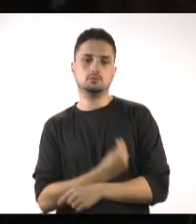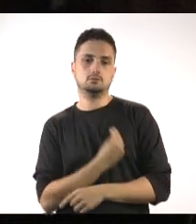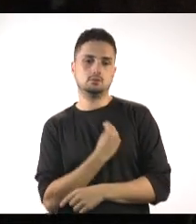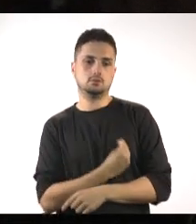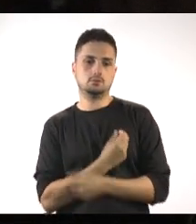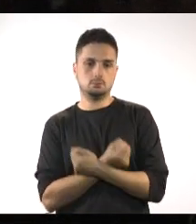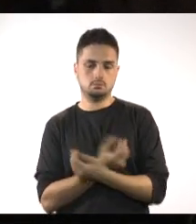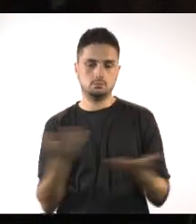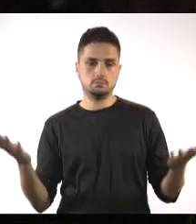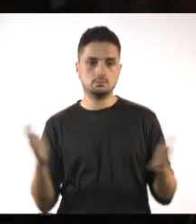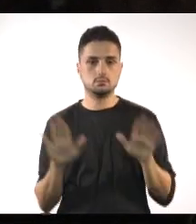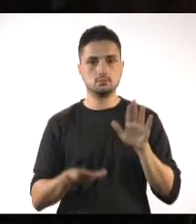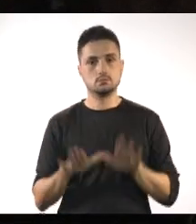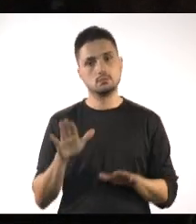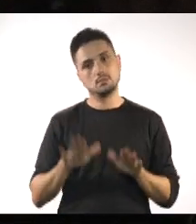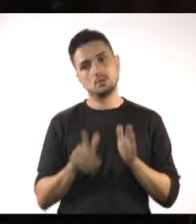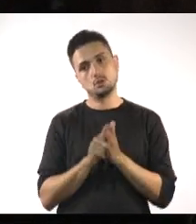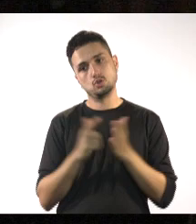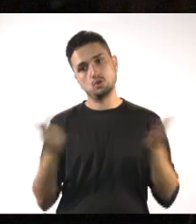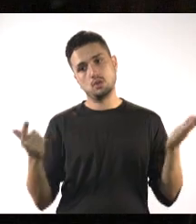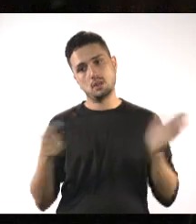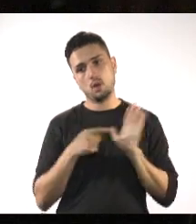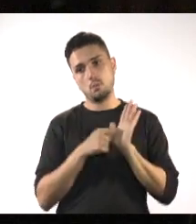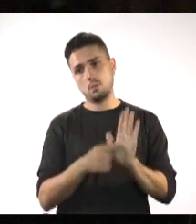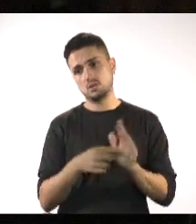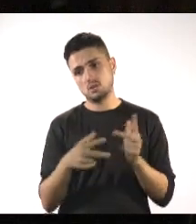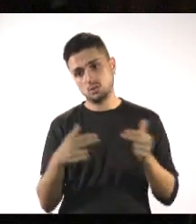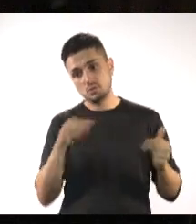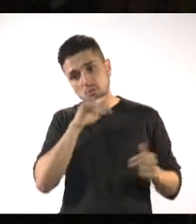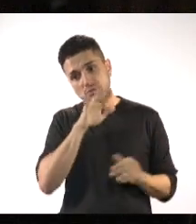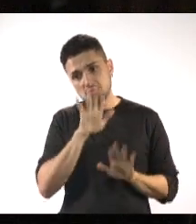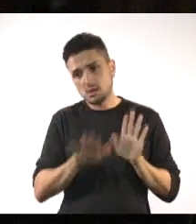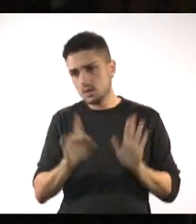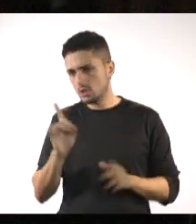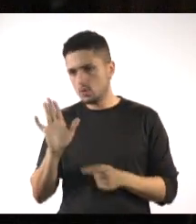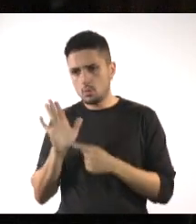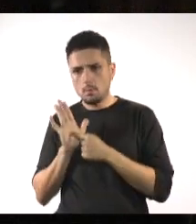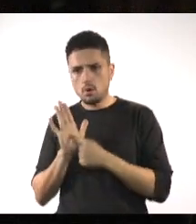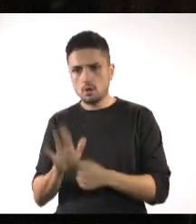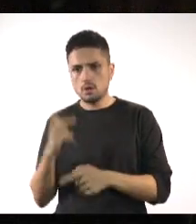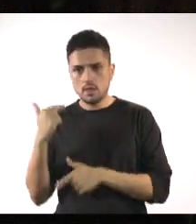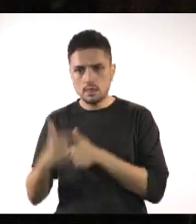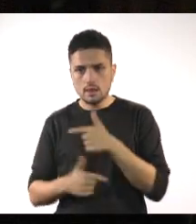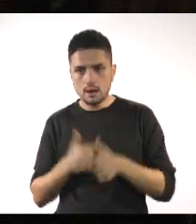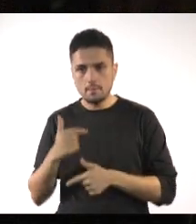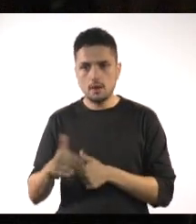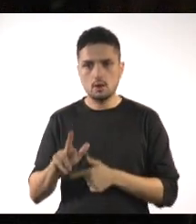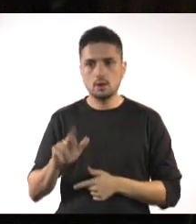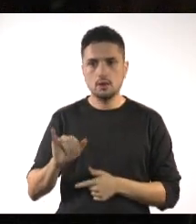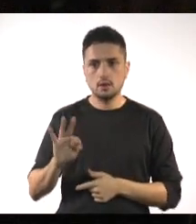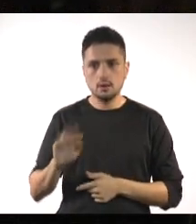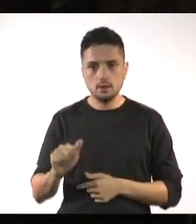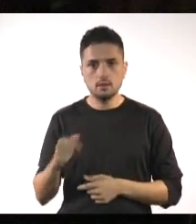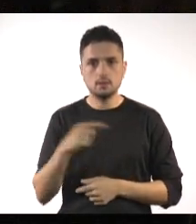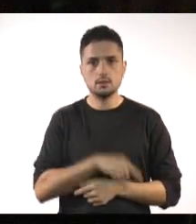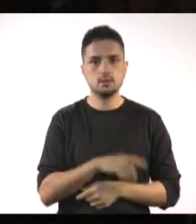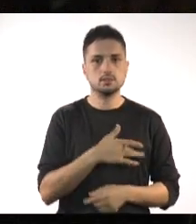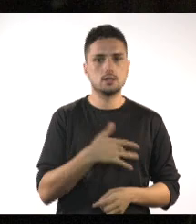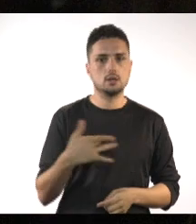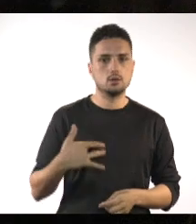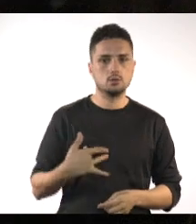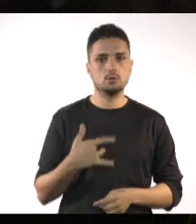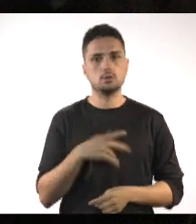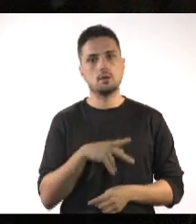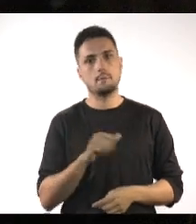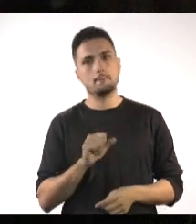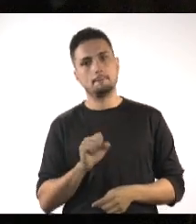vezes na manchete sai aquilo que tem de ruim, mas raramente sai o trabalho silencioso da Rita na Pastoral da Saúde, da Regina, da Pastoral